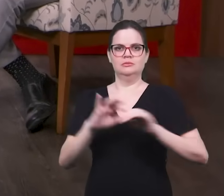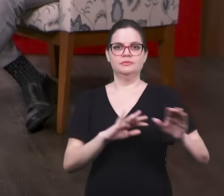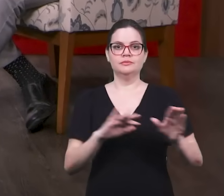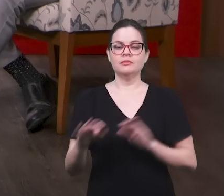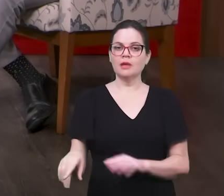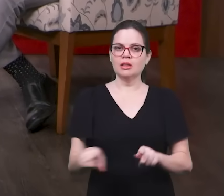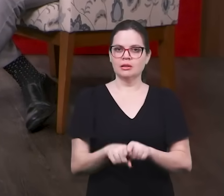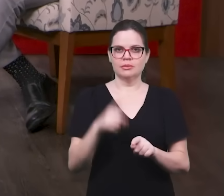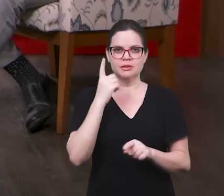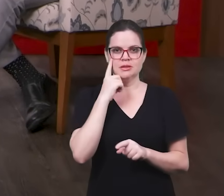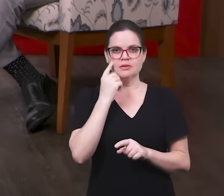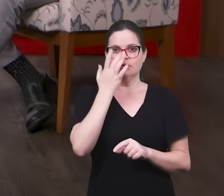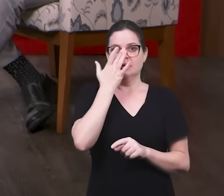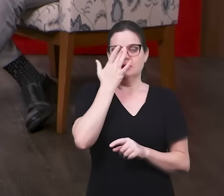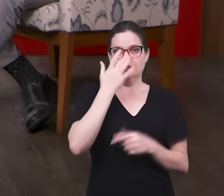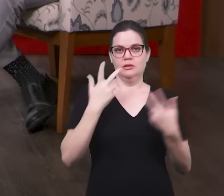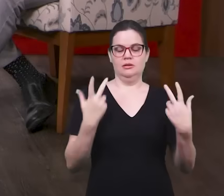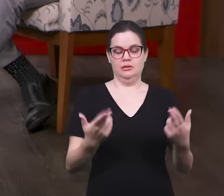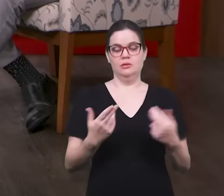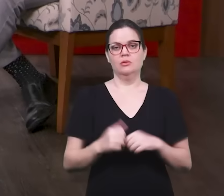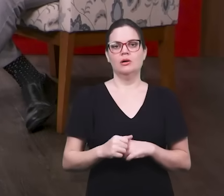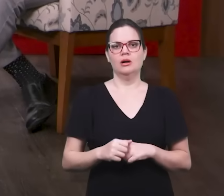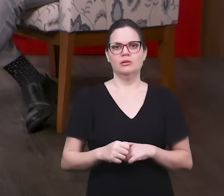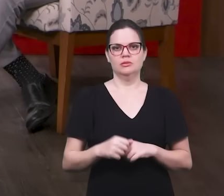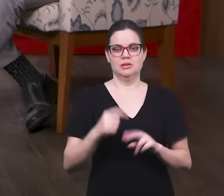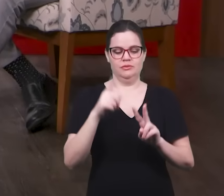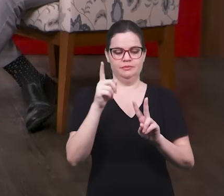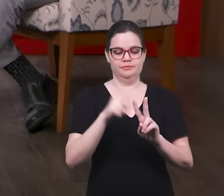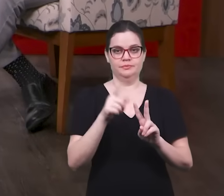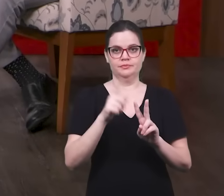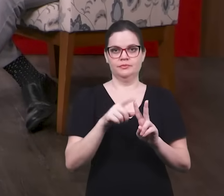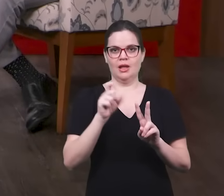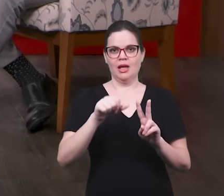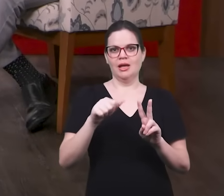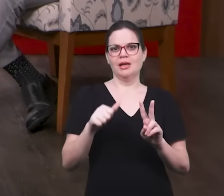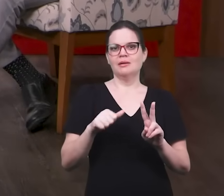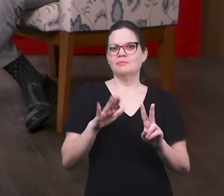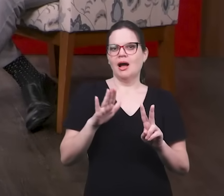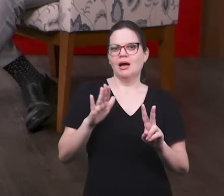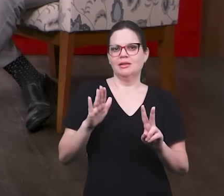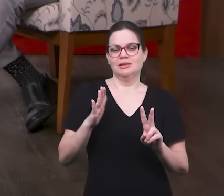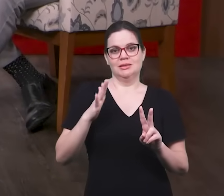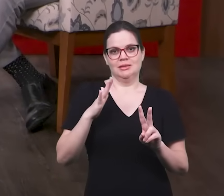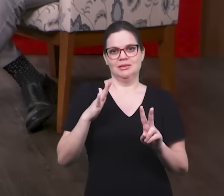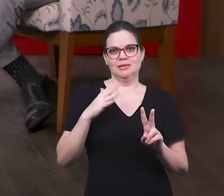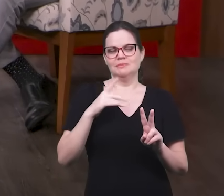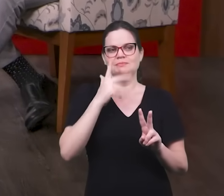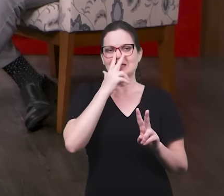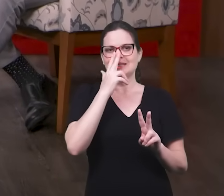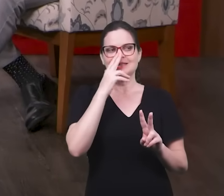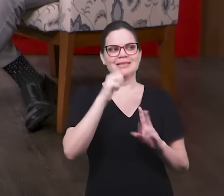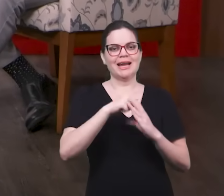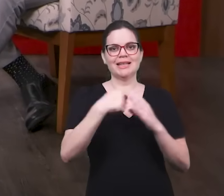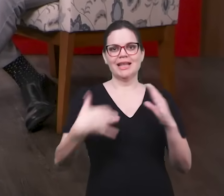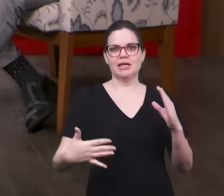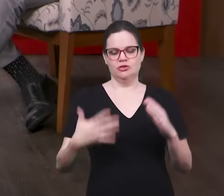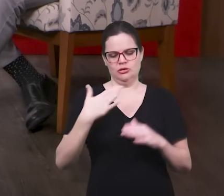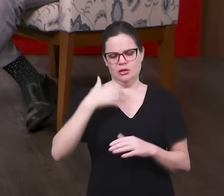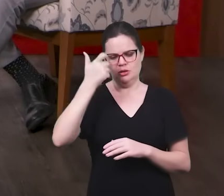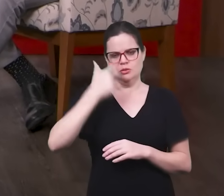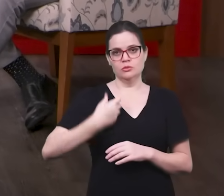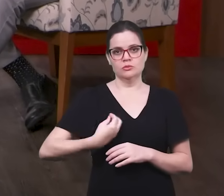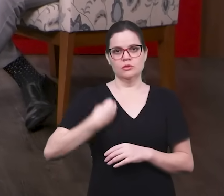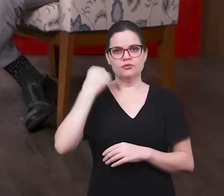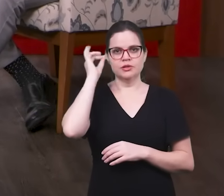pai pardal, como estamos usando aqui de forma didática, é aquele pai típico, que ele é espiritual, ele fez